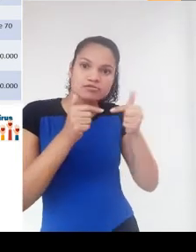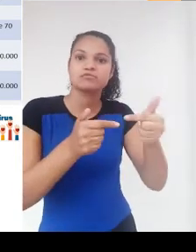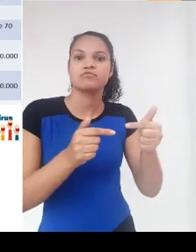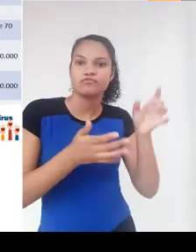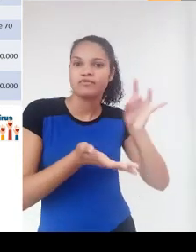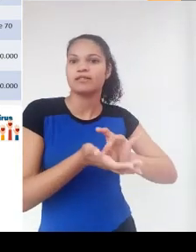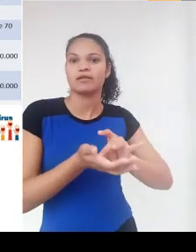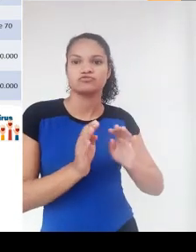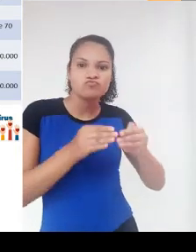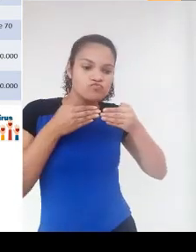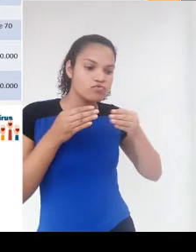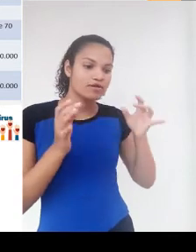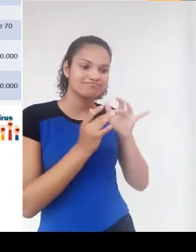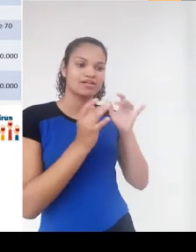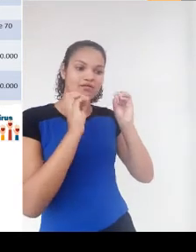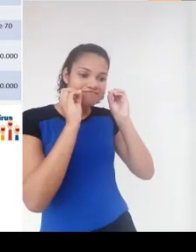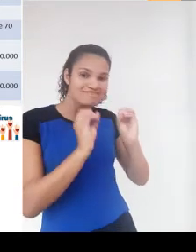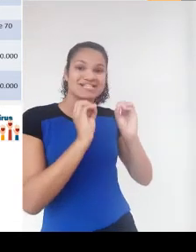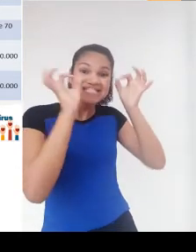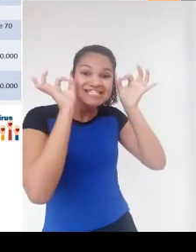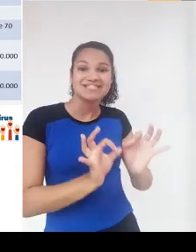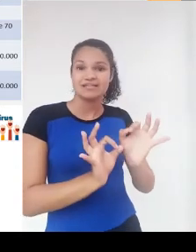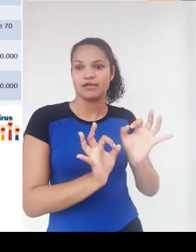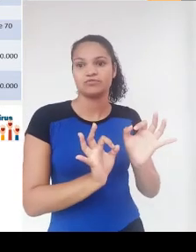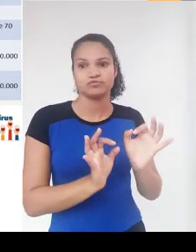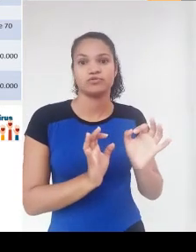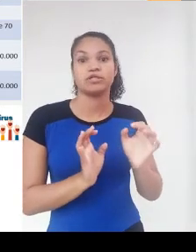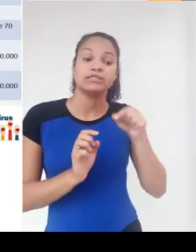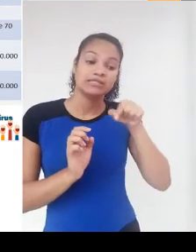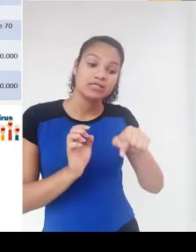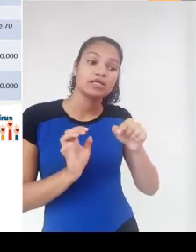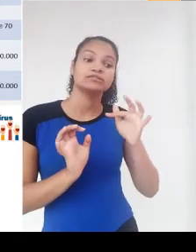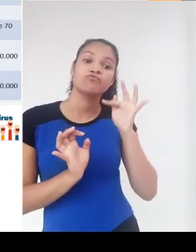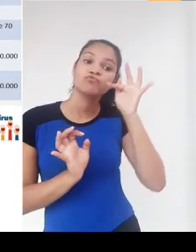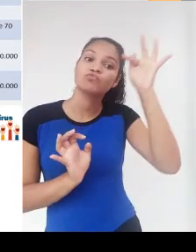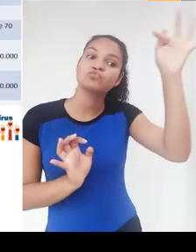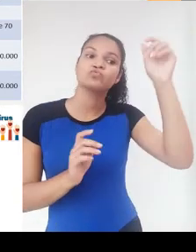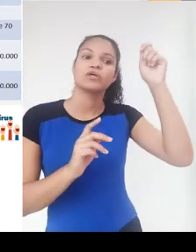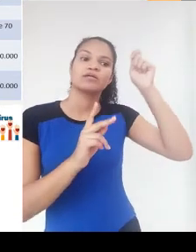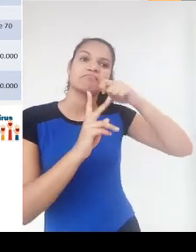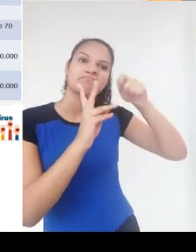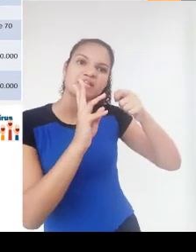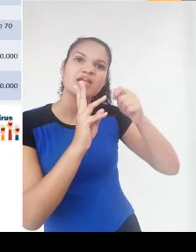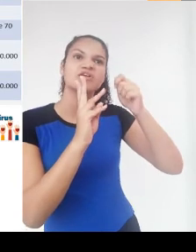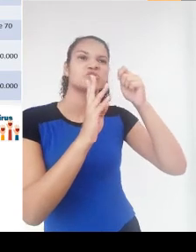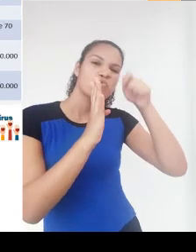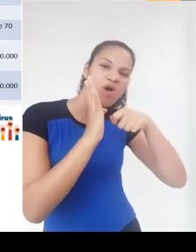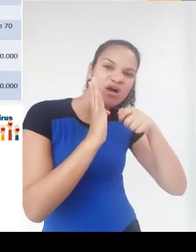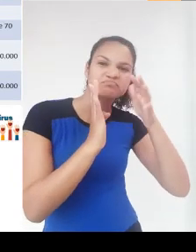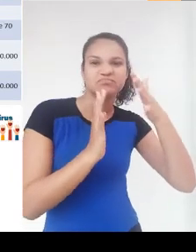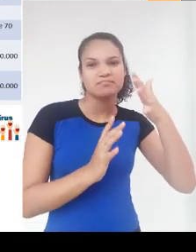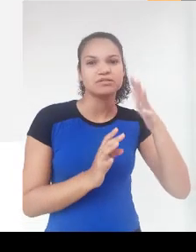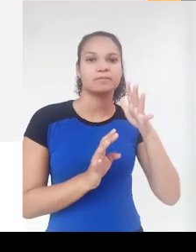que é um número significativo dentro dos próximos meses. Estamos discutindo aqui cenários dos próximos 3, 4, 5, 6 meses,